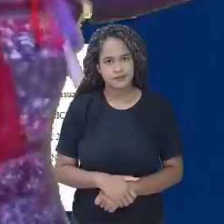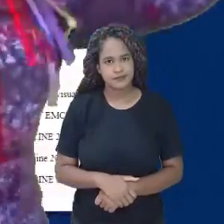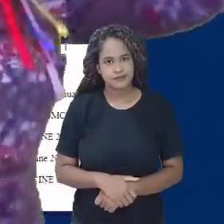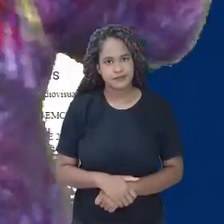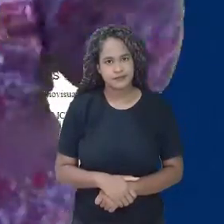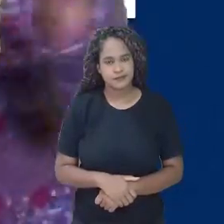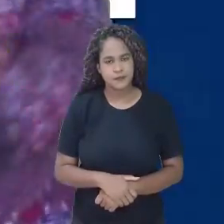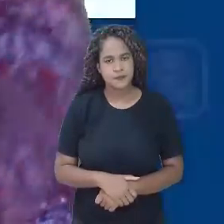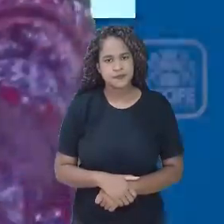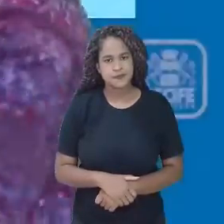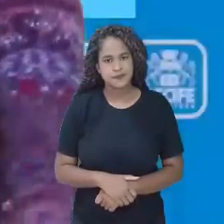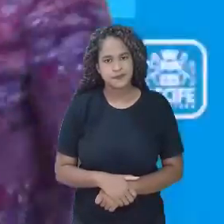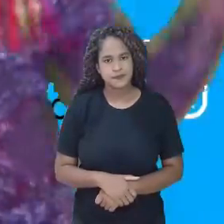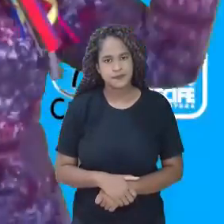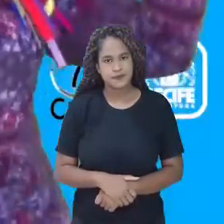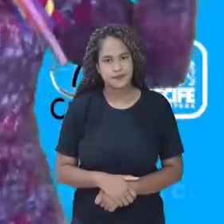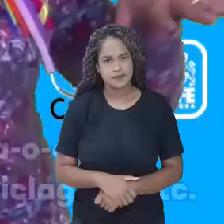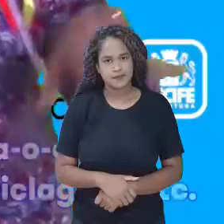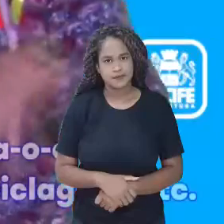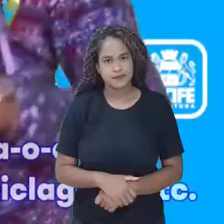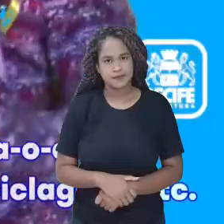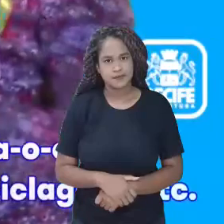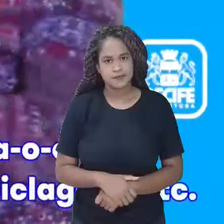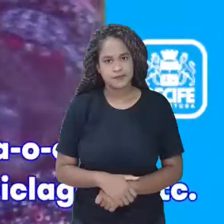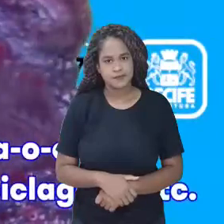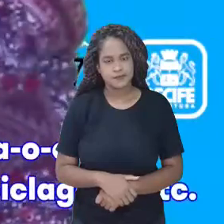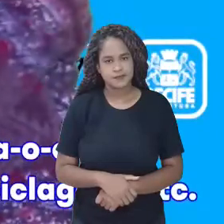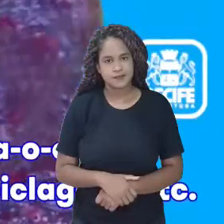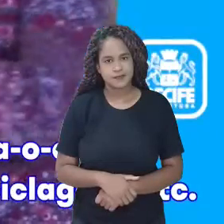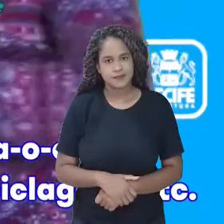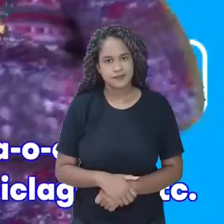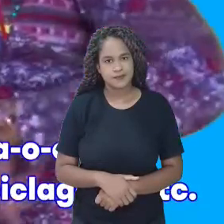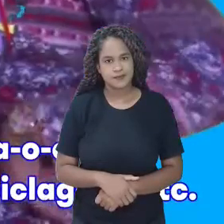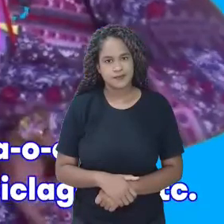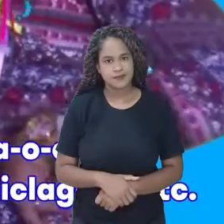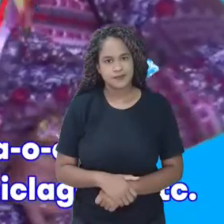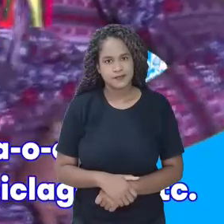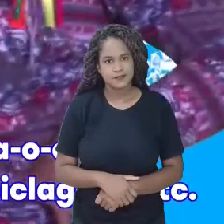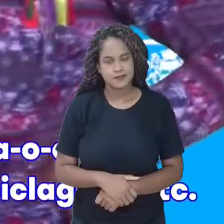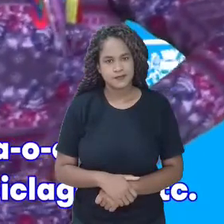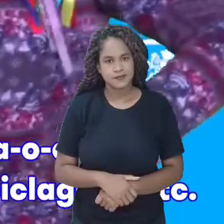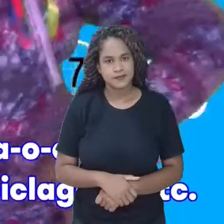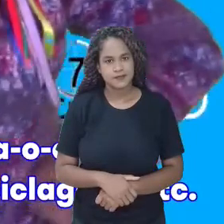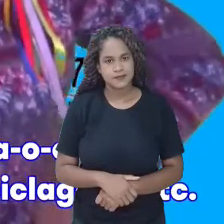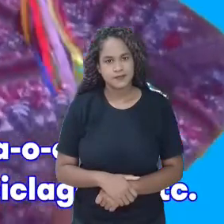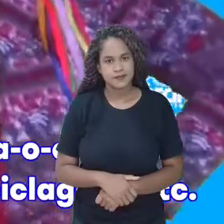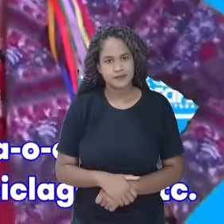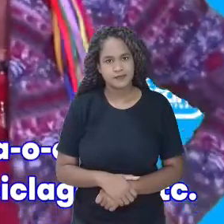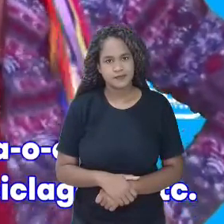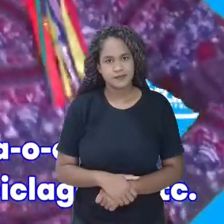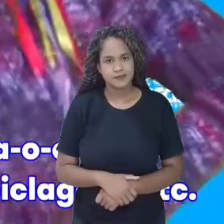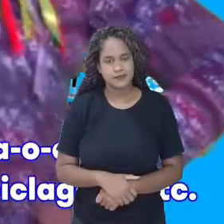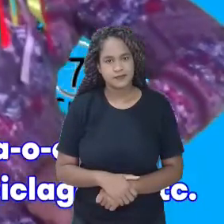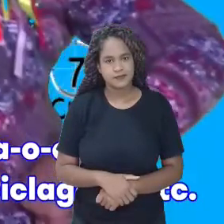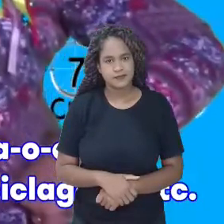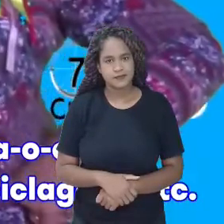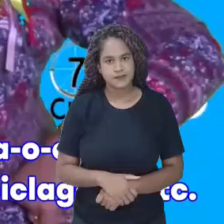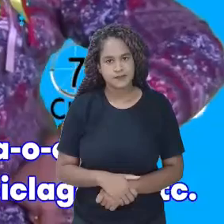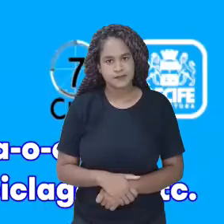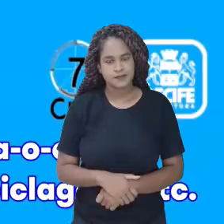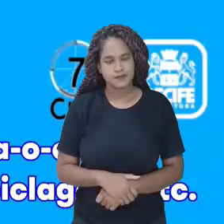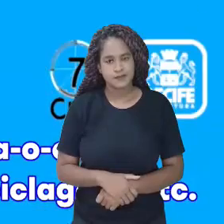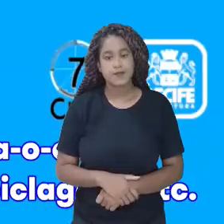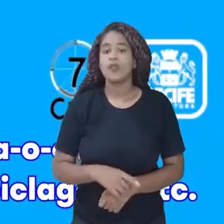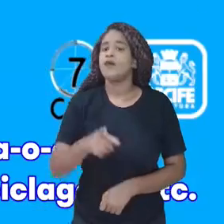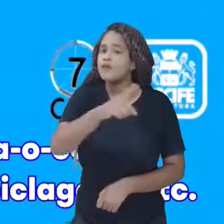vai mesmo. daquelas coisinhas, aquelas gracinhas, aquelas dancinhas, aquele negócio. Oxe, aí tu pode concorrer. É, porque tem várias E categorias, você né? também, viu,